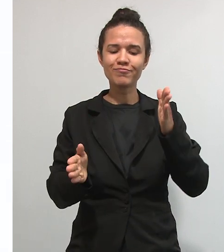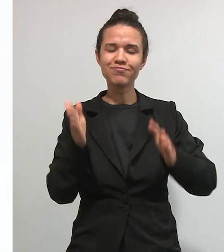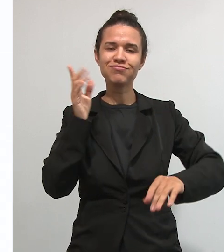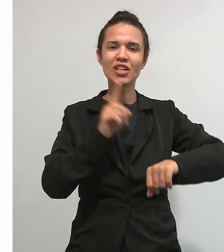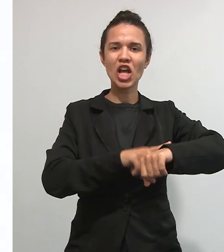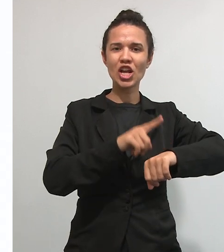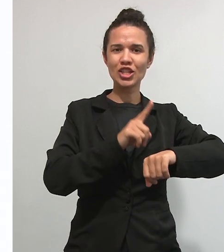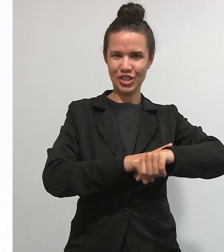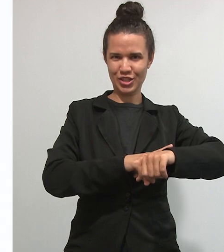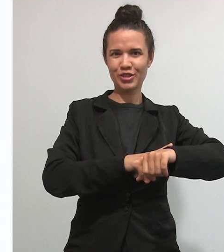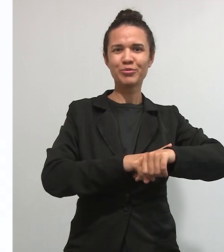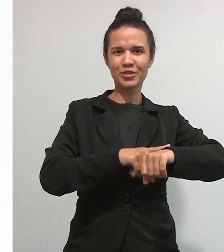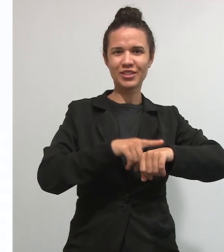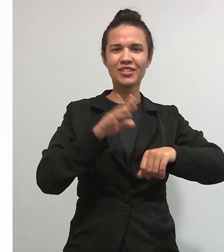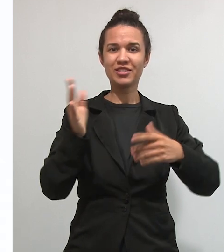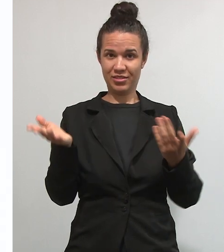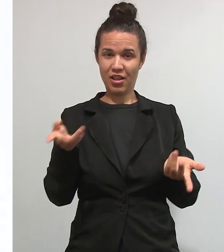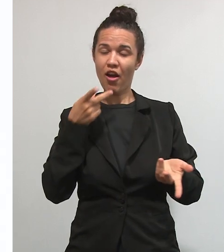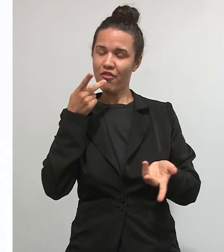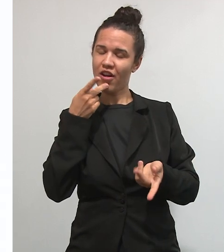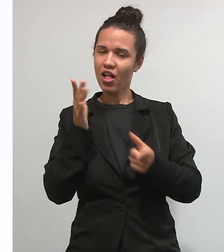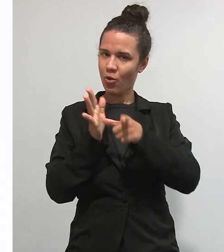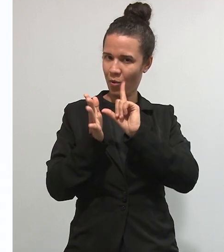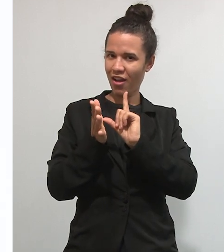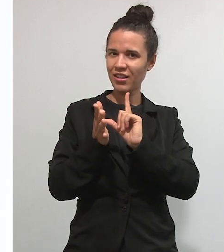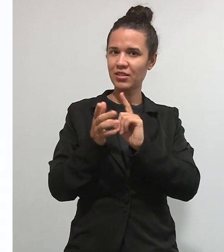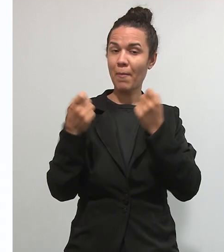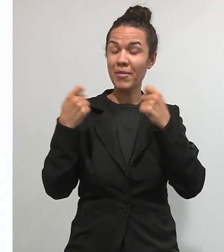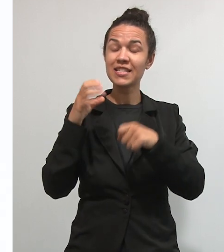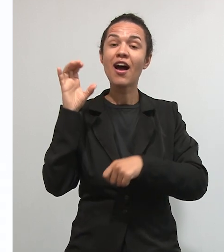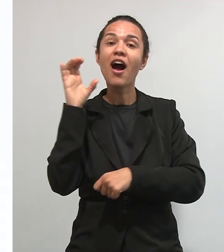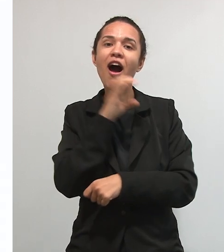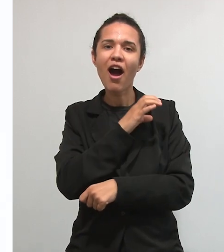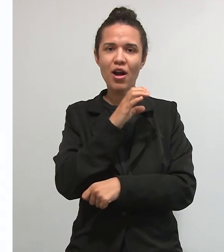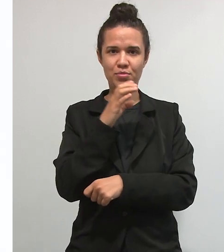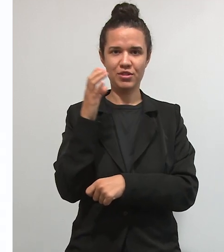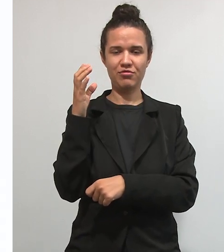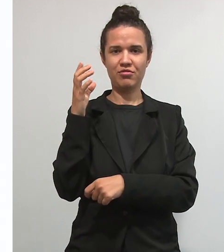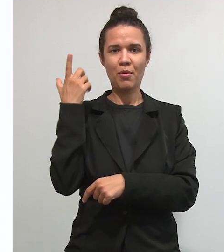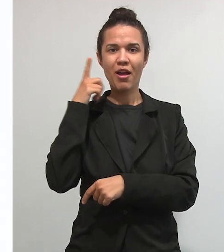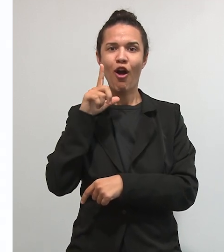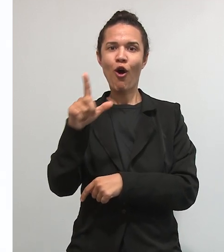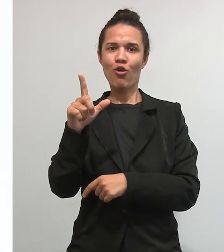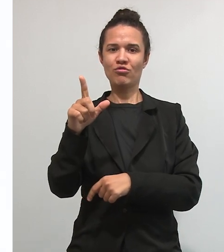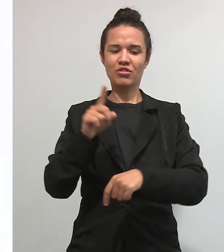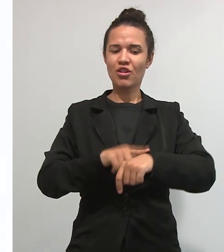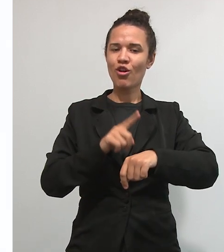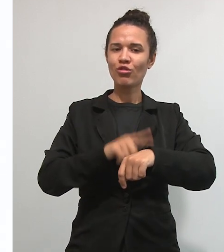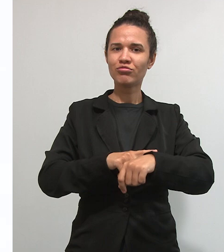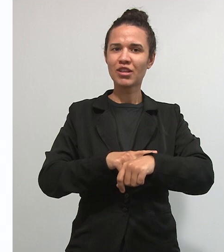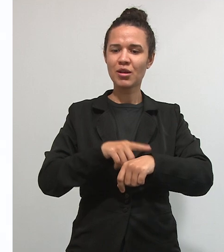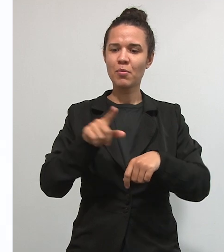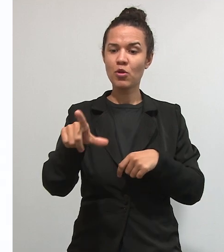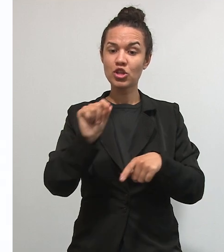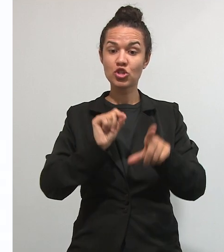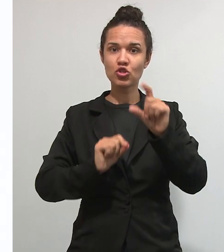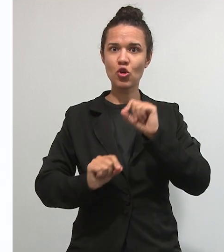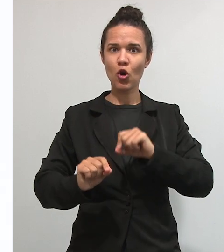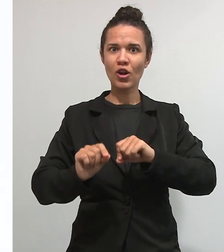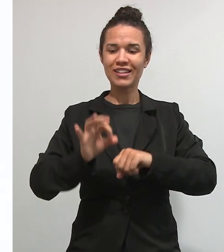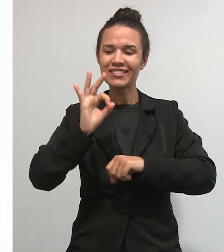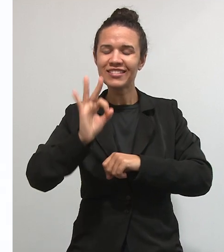Tempestividade, já falamos lá no princípio da oportunidade, né? Tem que ser rápida para que ocorra o quê? Para que ocorra a tomada